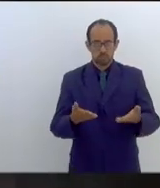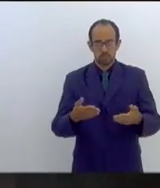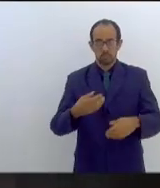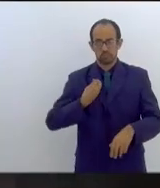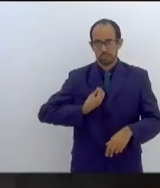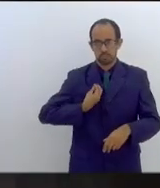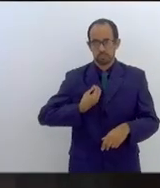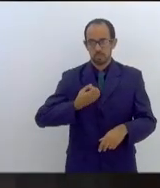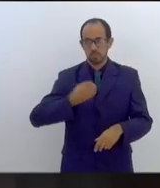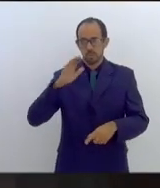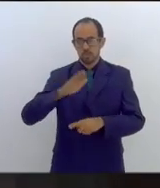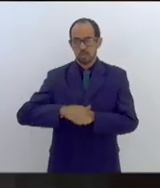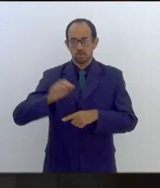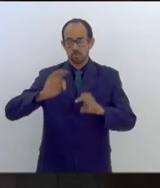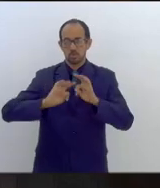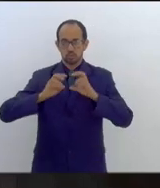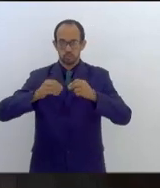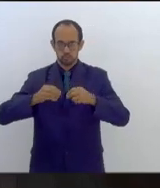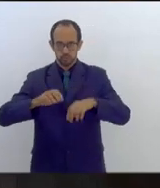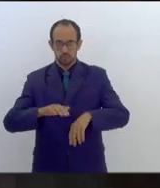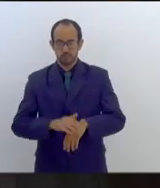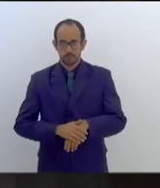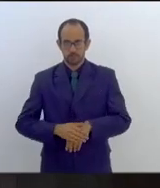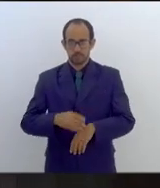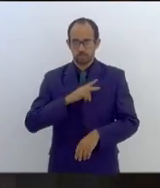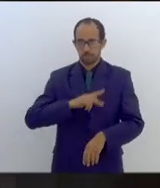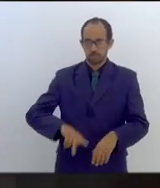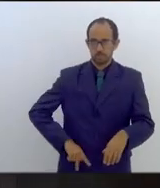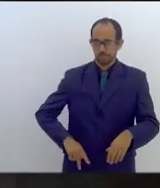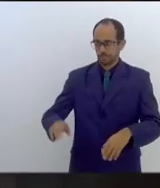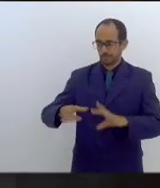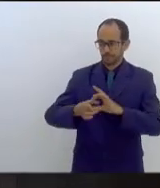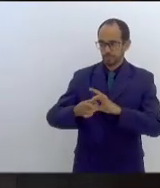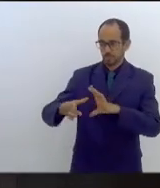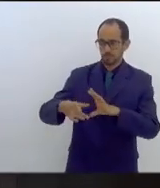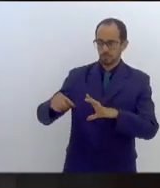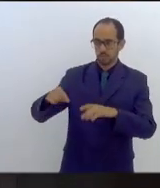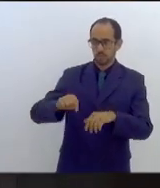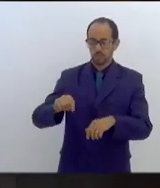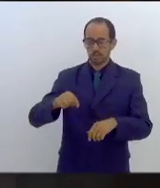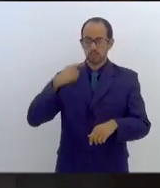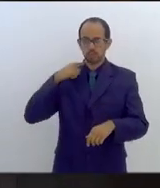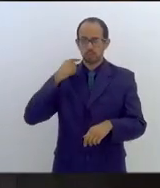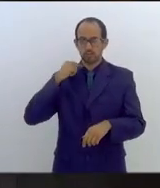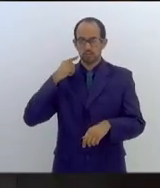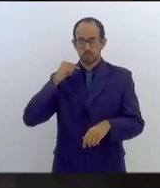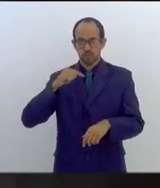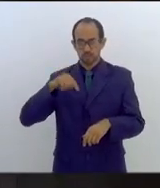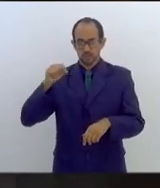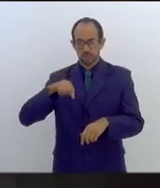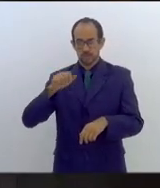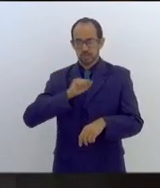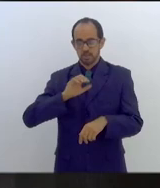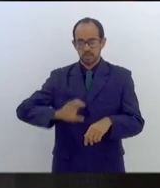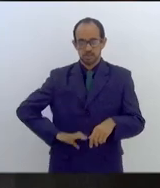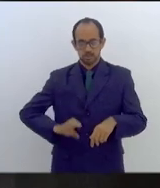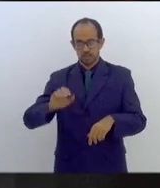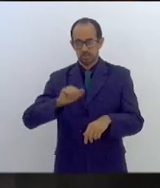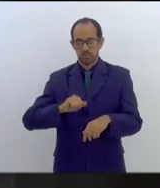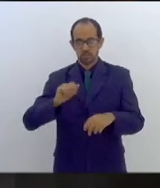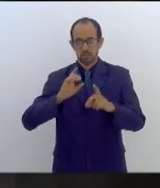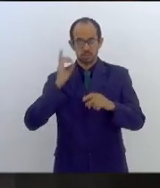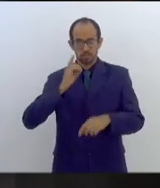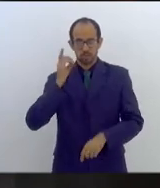Boa tarde a todas e a todos. Presidente democrático rubro-negro André Ciliano, deputadas e deputados.